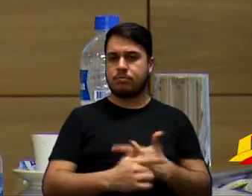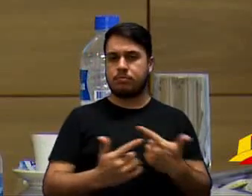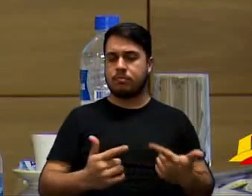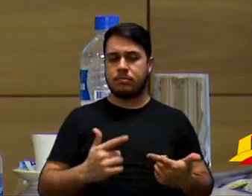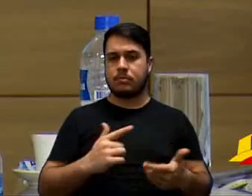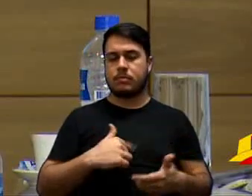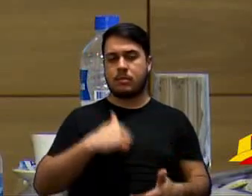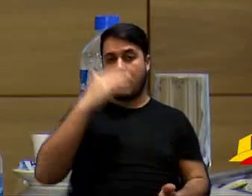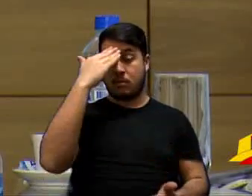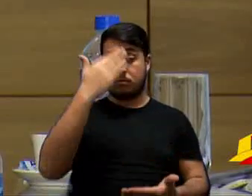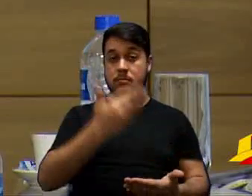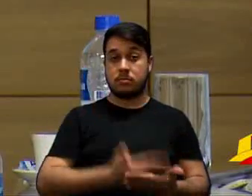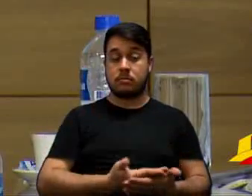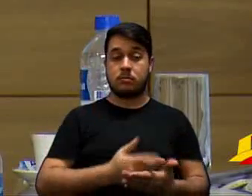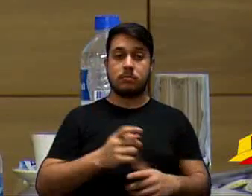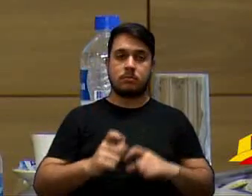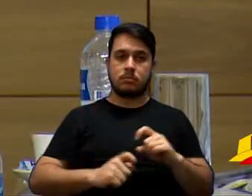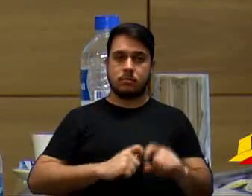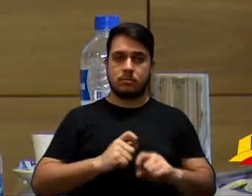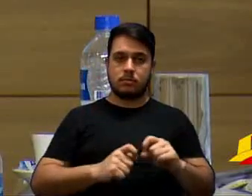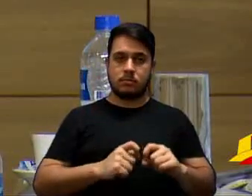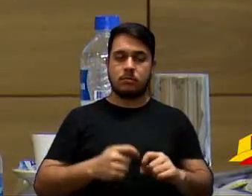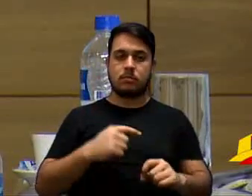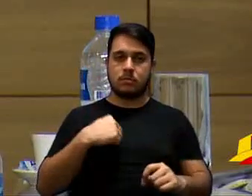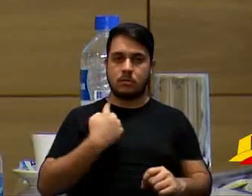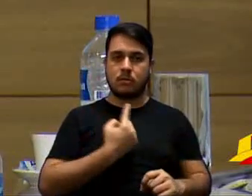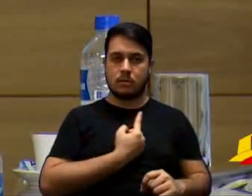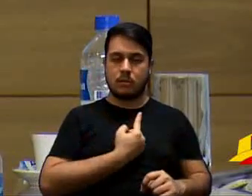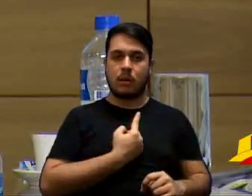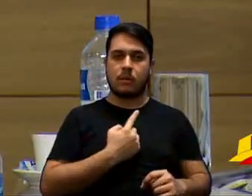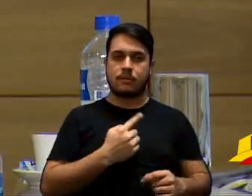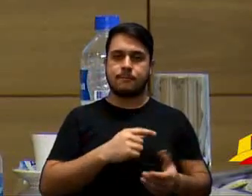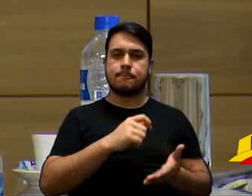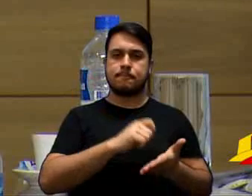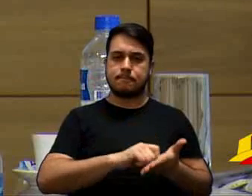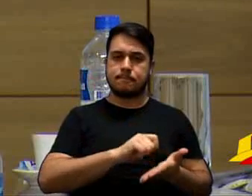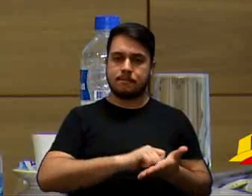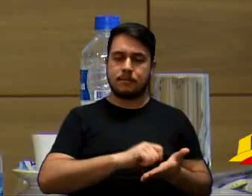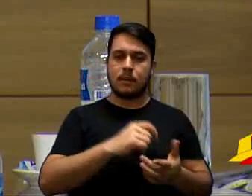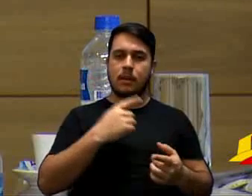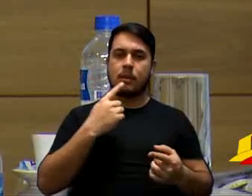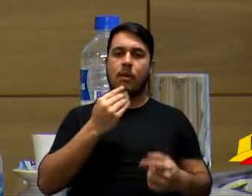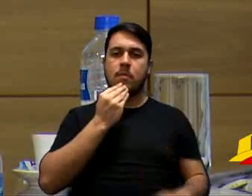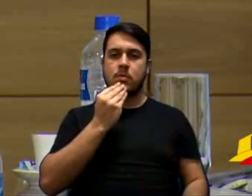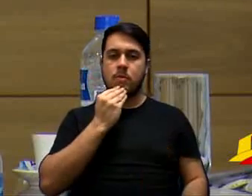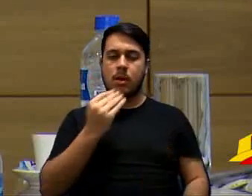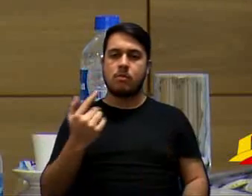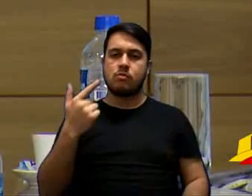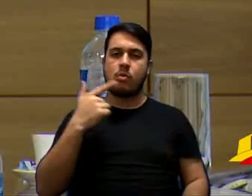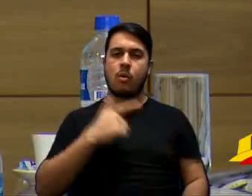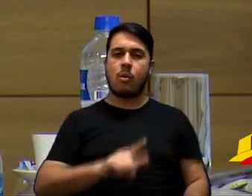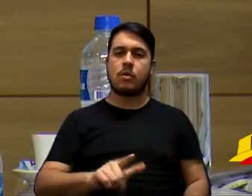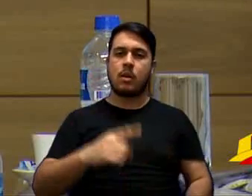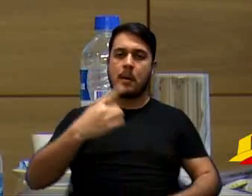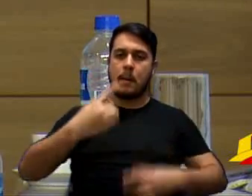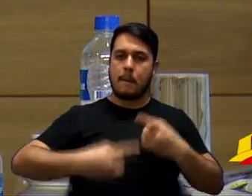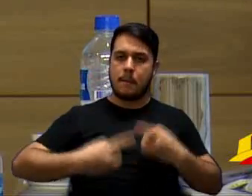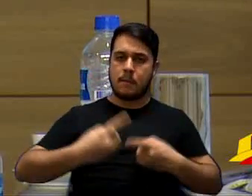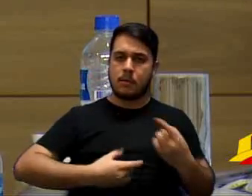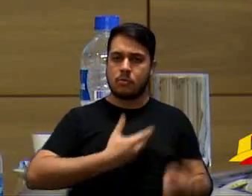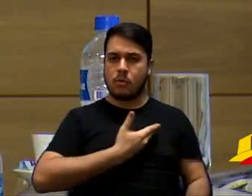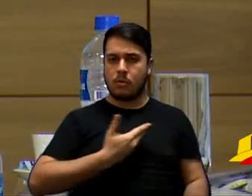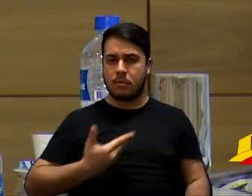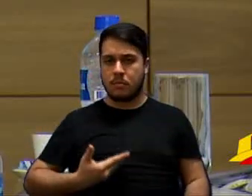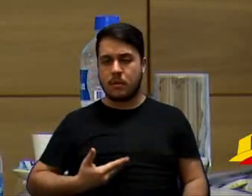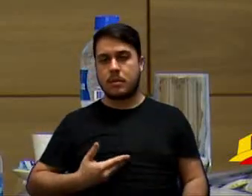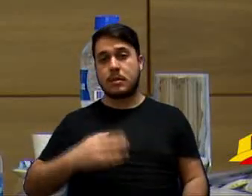valia a pena a gente ponto a isso e numa outra oportunidade eu acho que é uma questão de política de governo de segurança